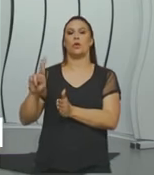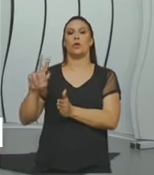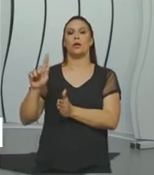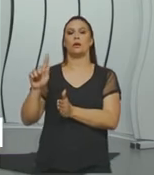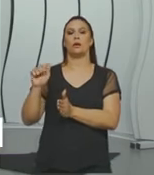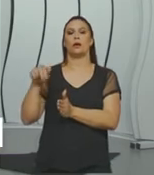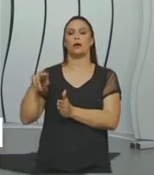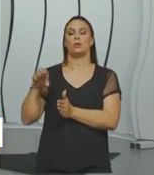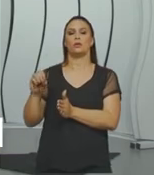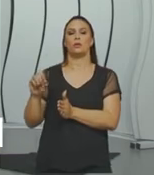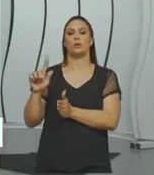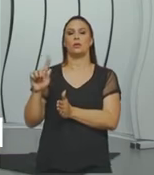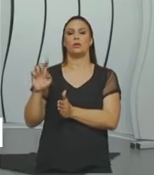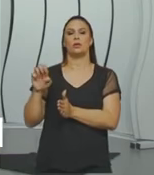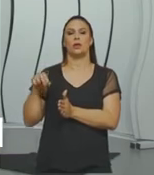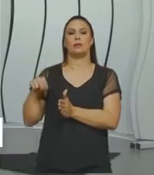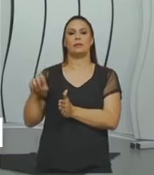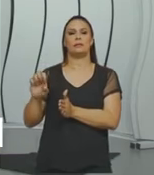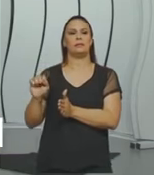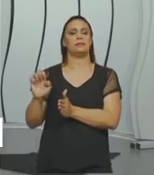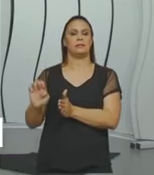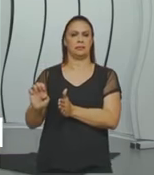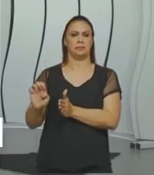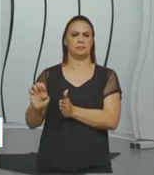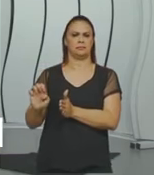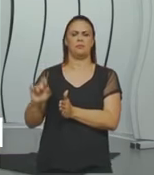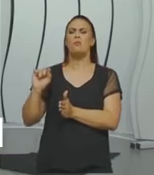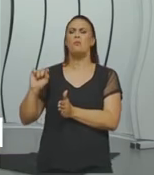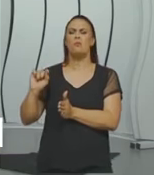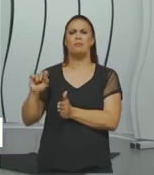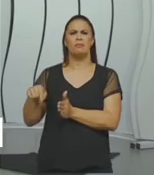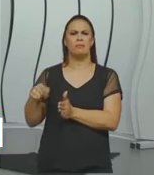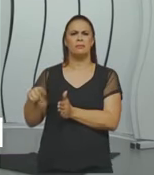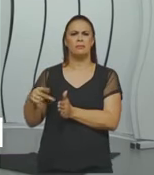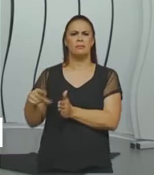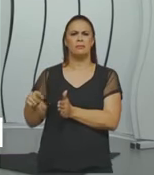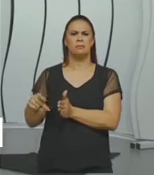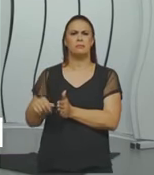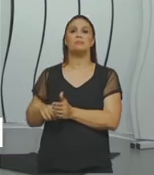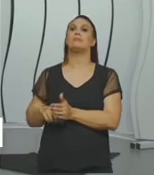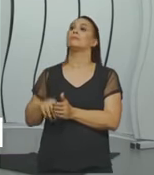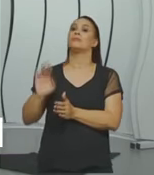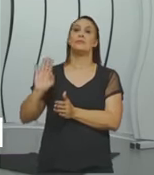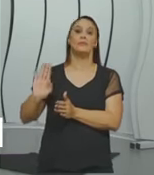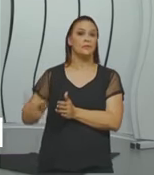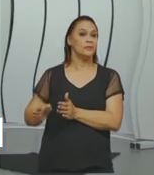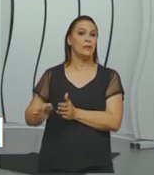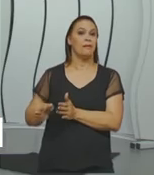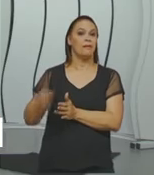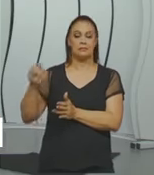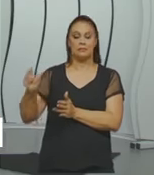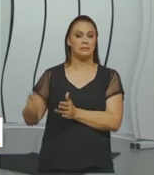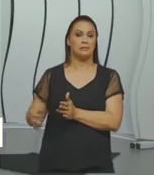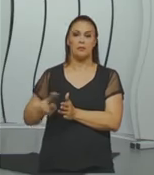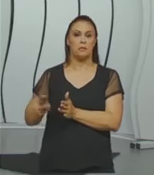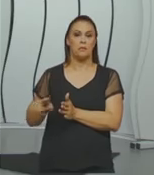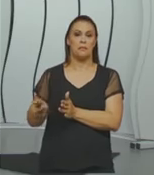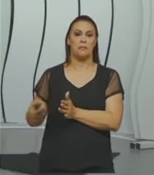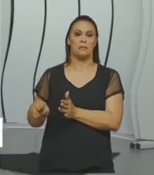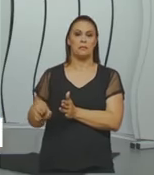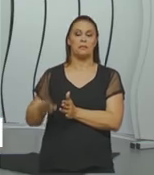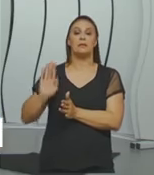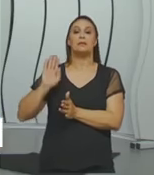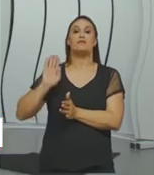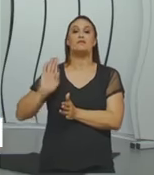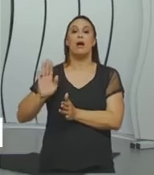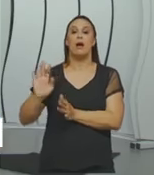Organogênese. O que é essa fase? O próprio nome já fala. Organogênese vai formar, então, os órgãos tecidos